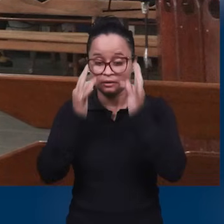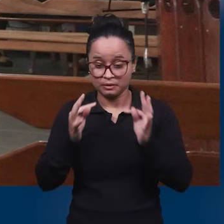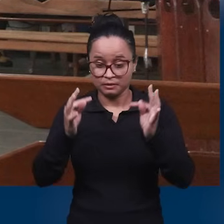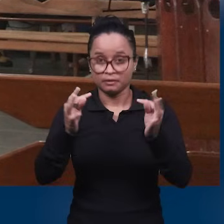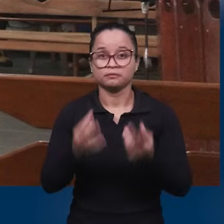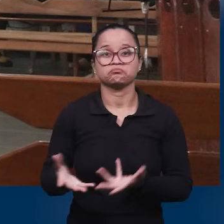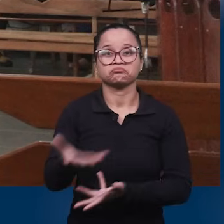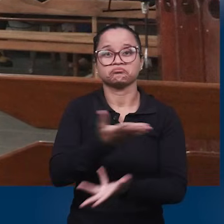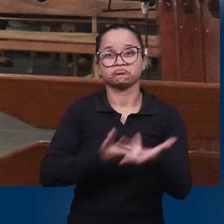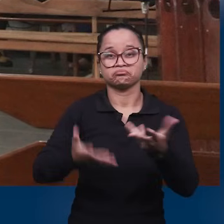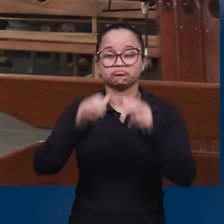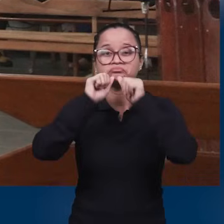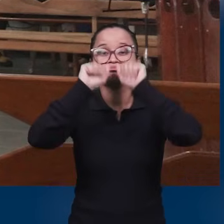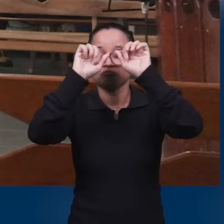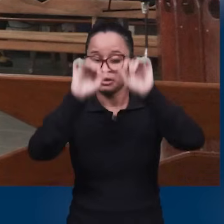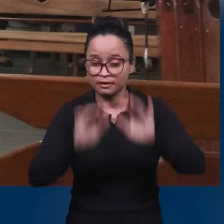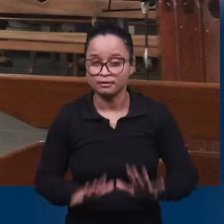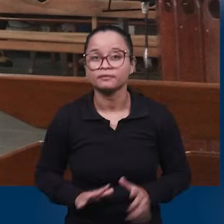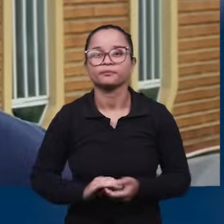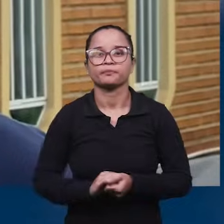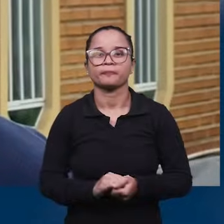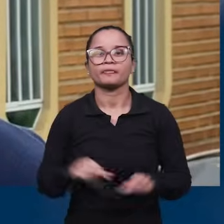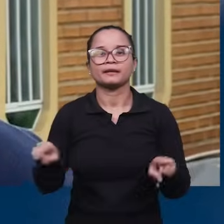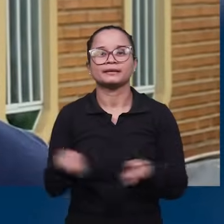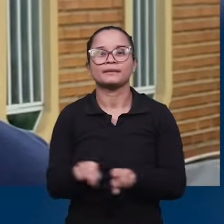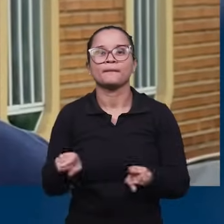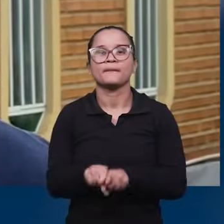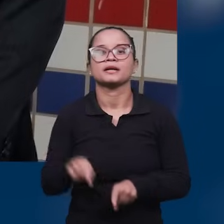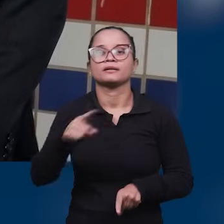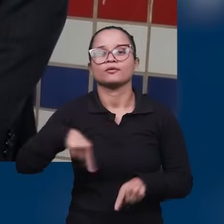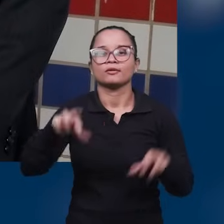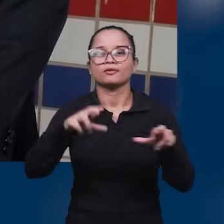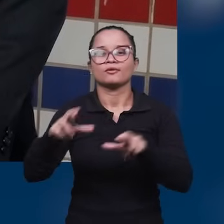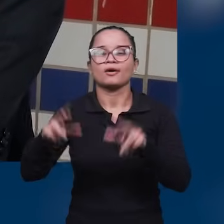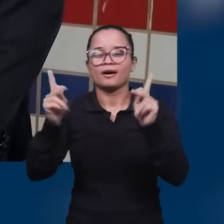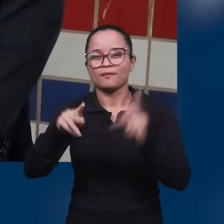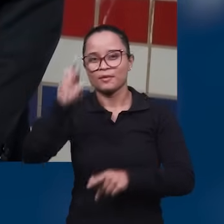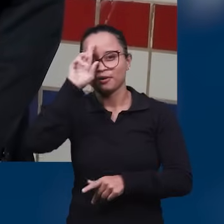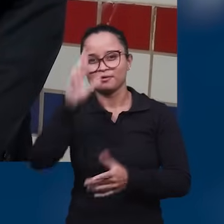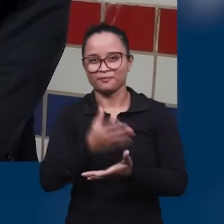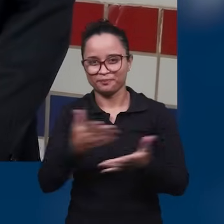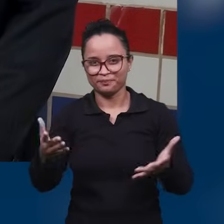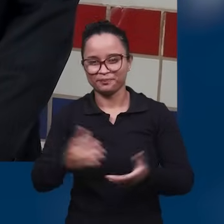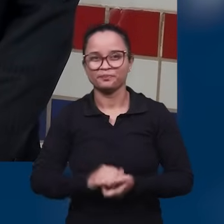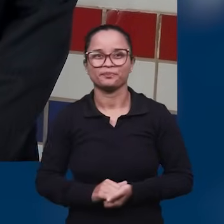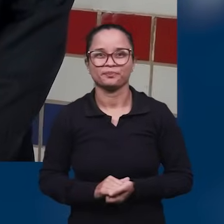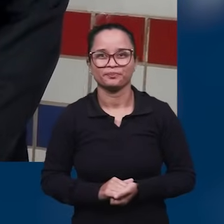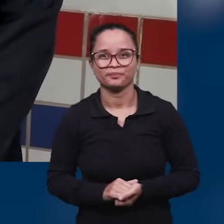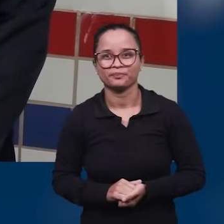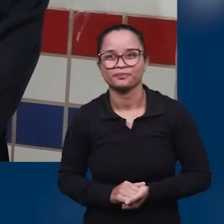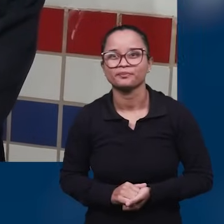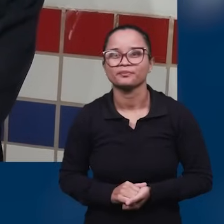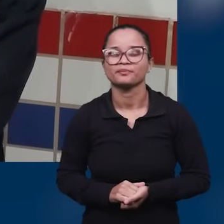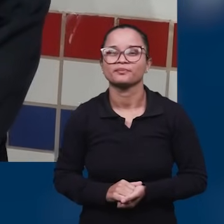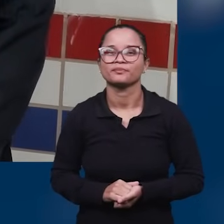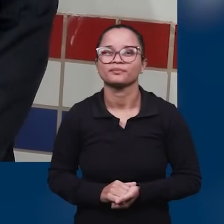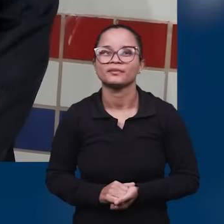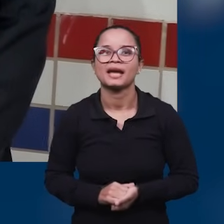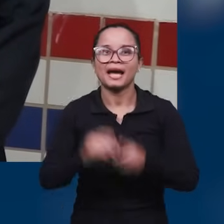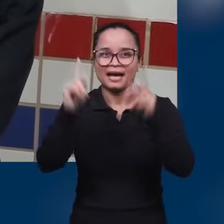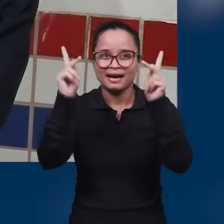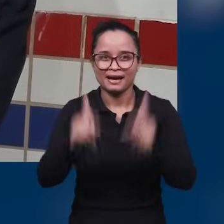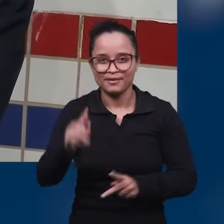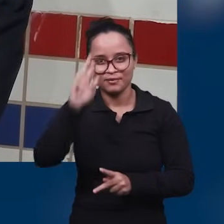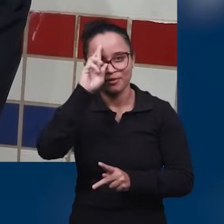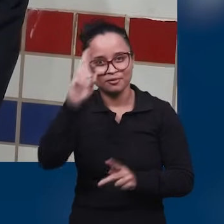esta bênção que o Senhor tem feito também aqui na nossa região. A paz do Senhor. A paz do Senhor Jesus, sou o pastor Clédito da igreja